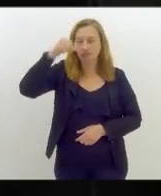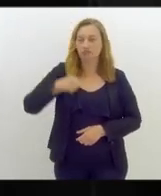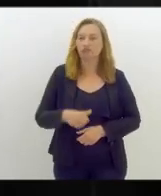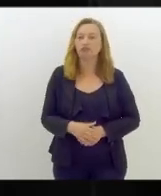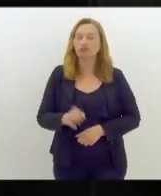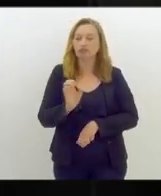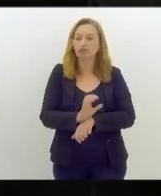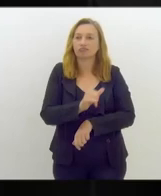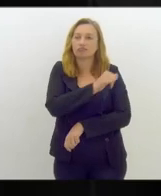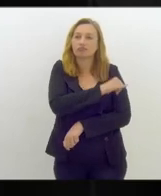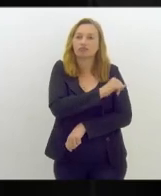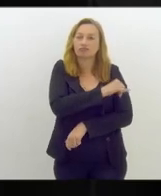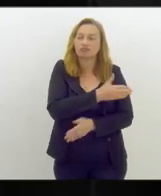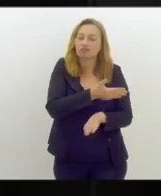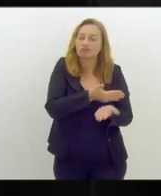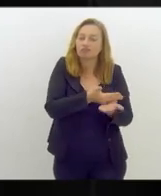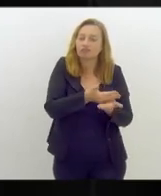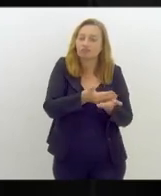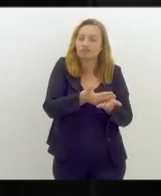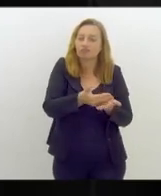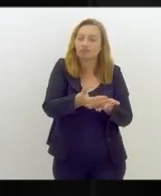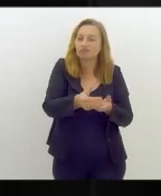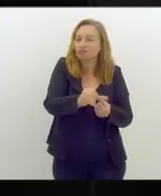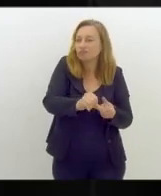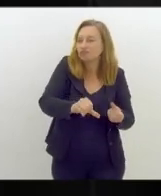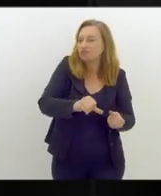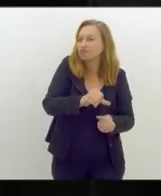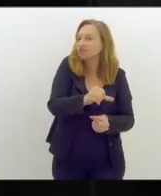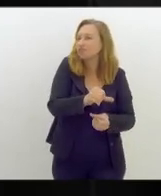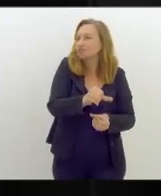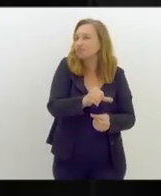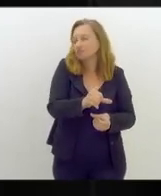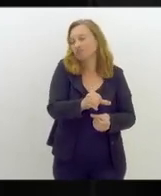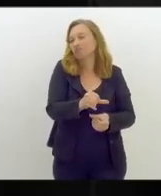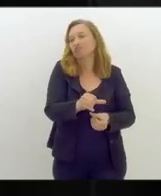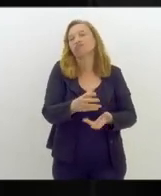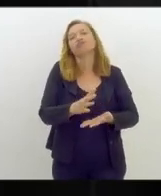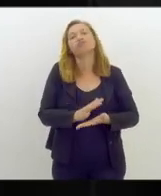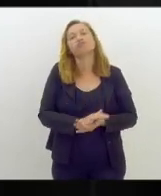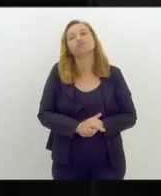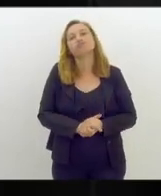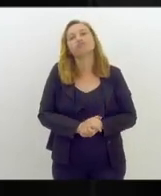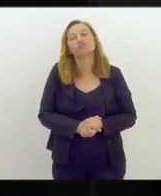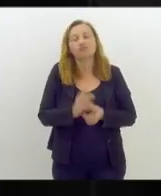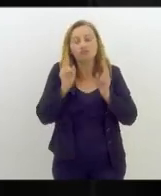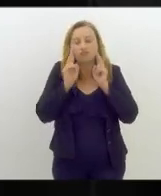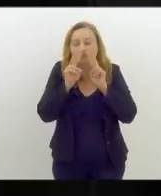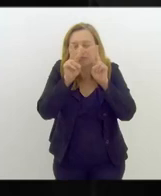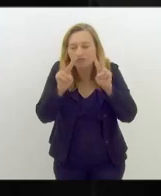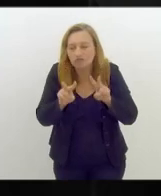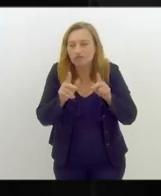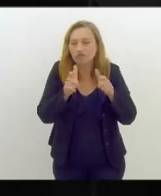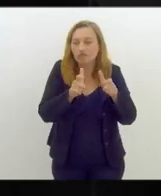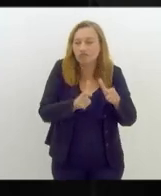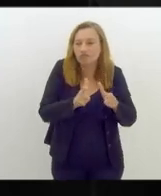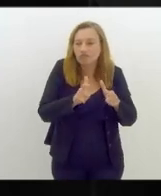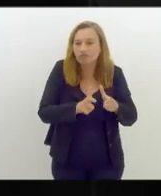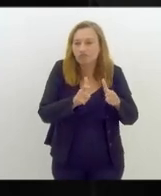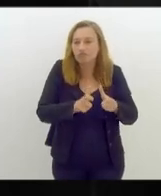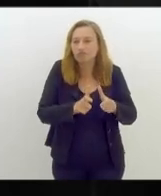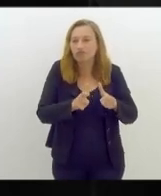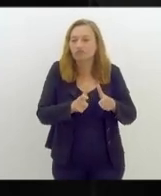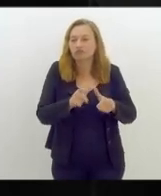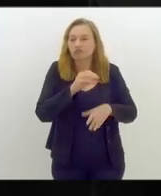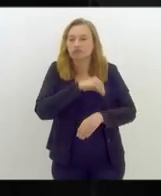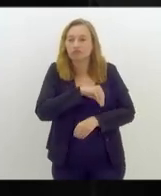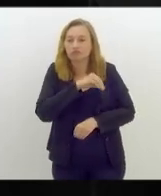E o Estado do Rio de Janeiro começa a ter uma mudança de atitude, começa a ter um olhar aonde colocou em dia o